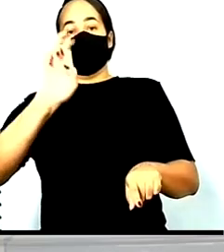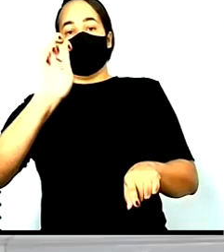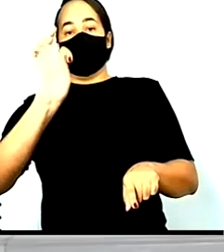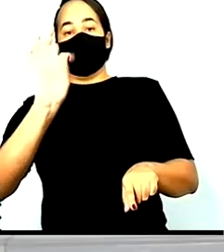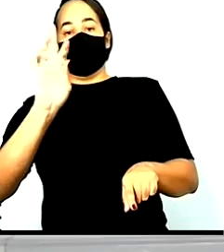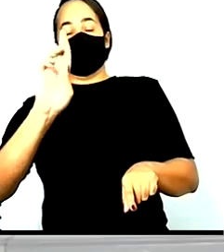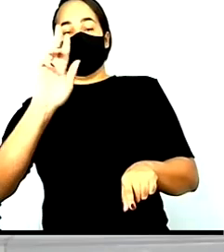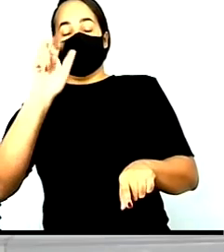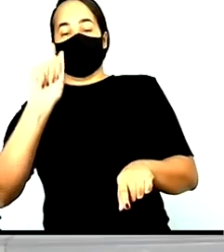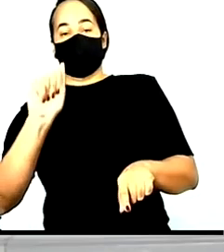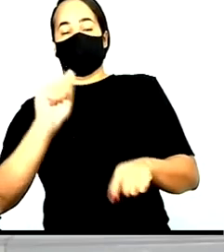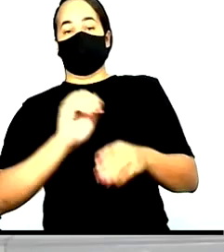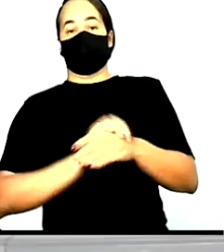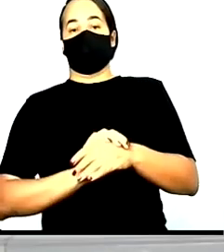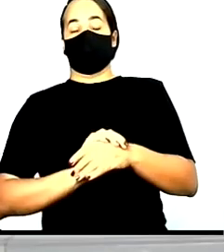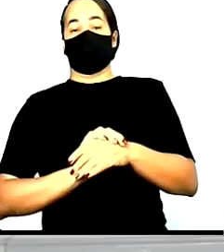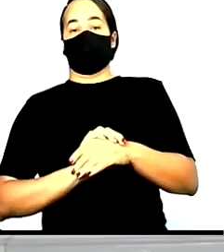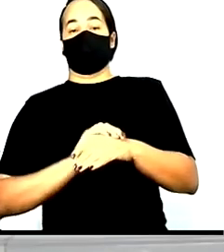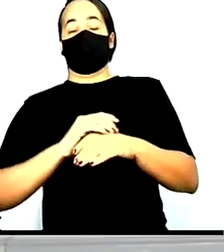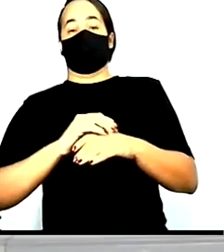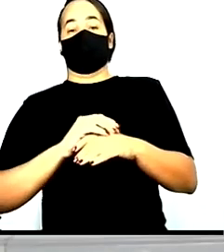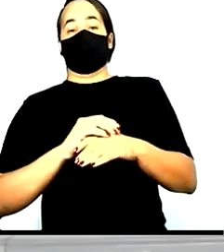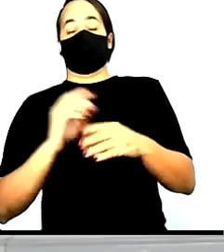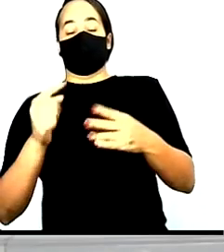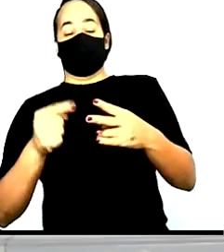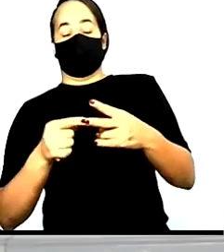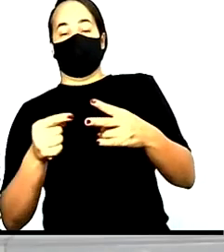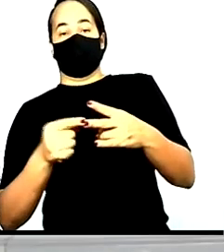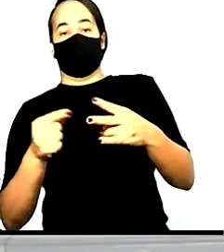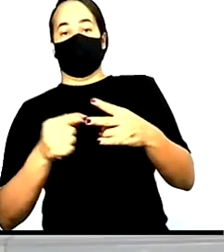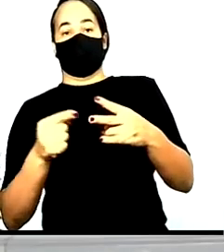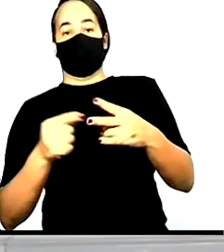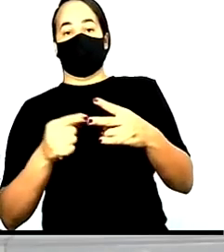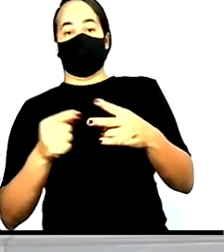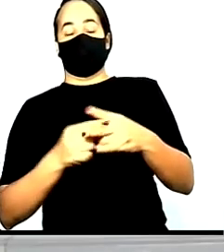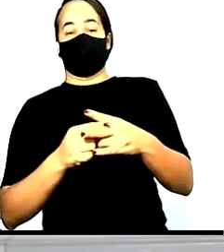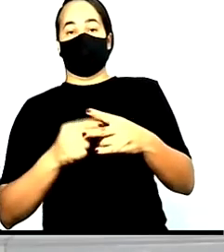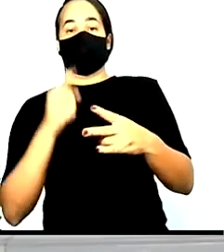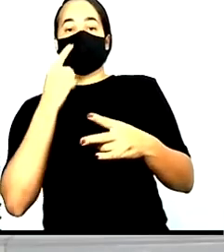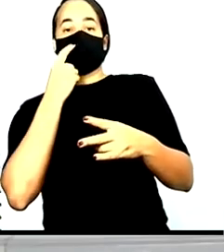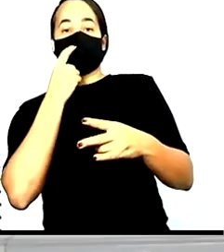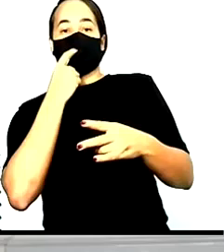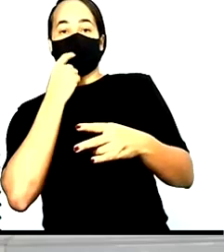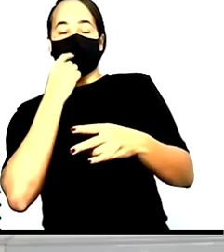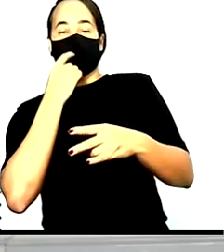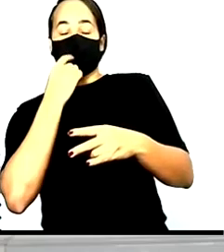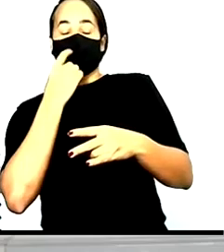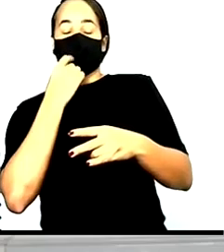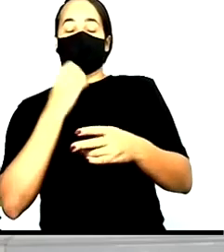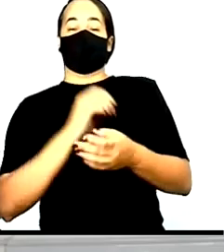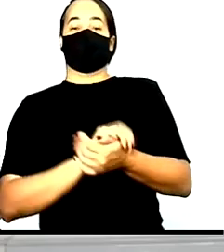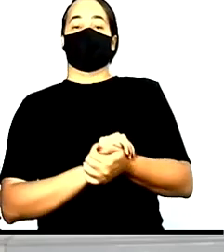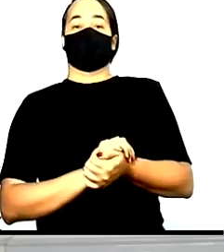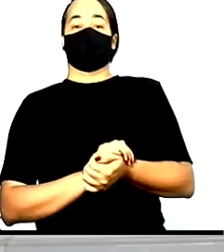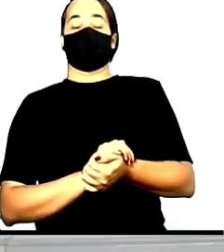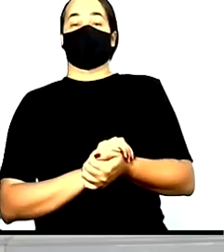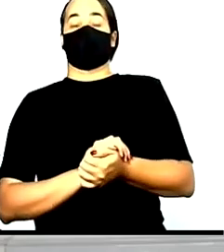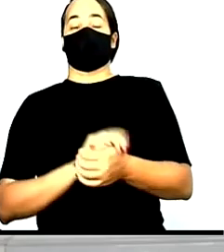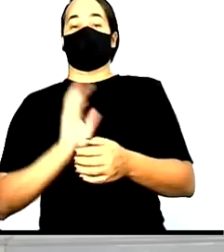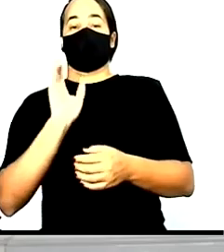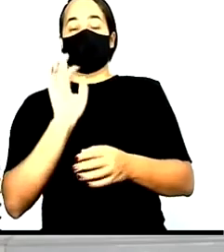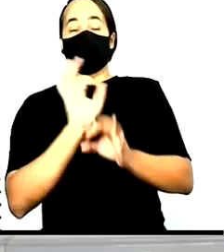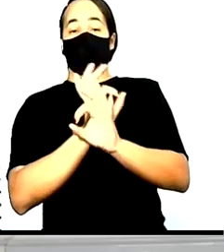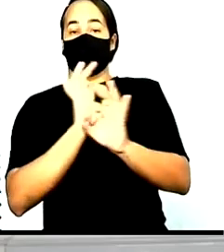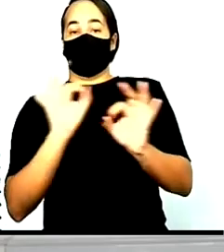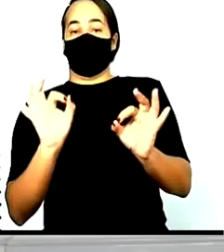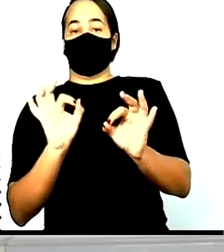de sangue, fazendo com que o pênis fique maior, ou seja, aí é o processo chamado de ereção, pronto para o ato sexual, geralmente